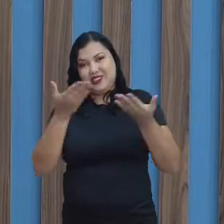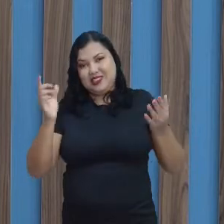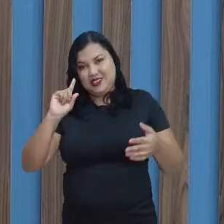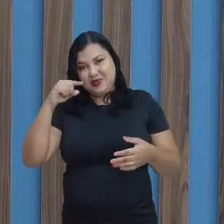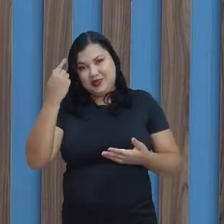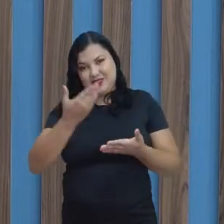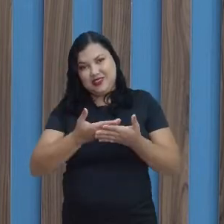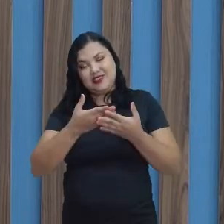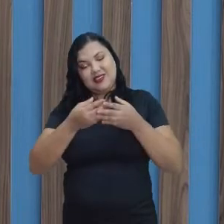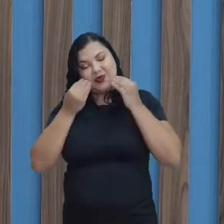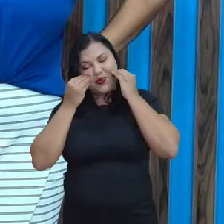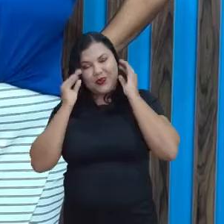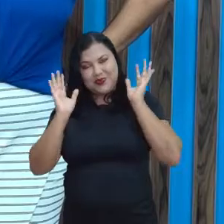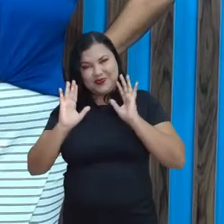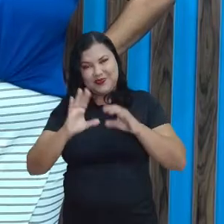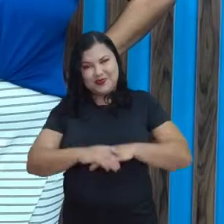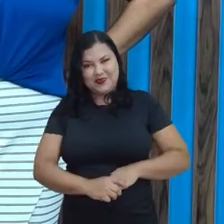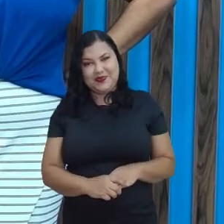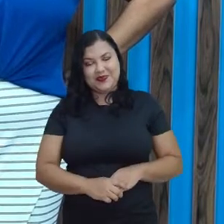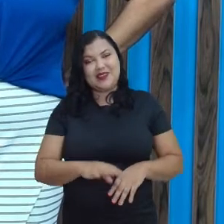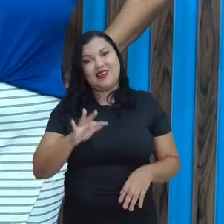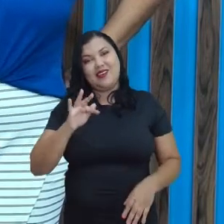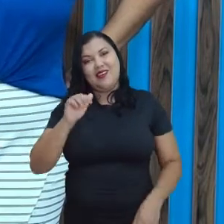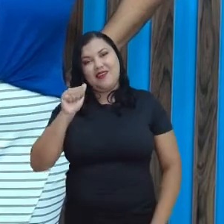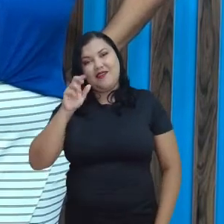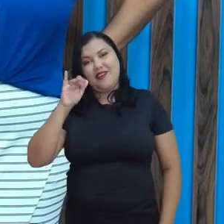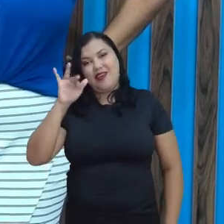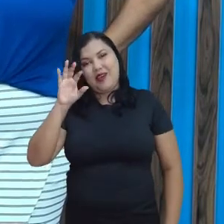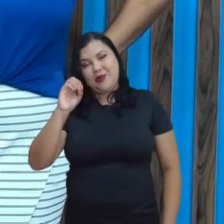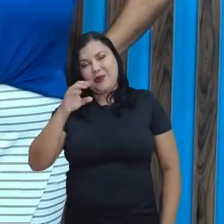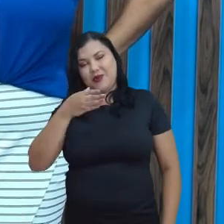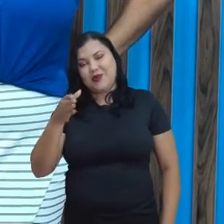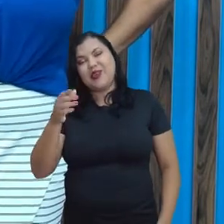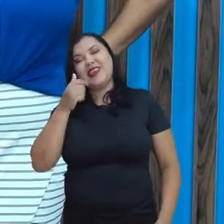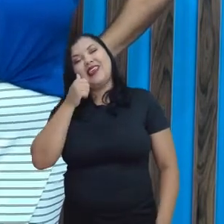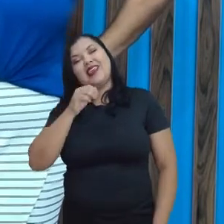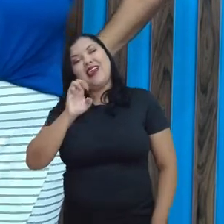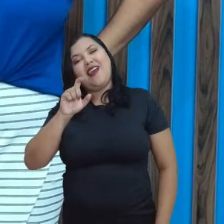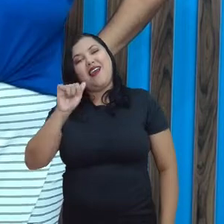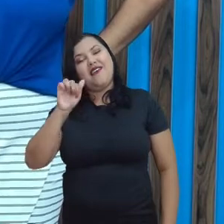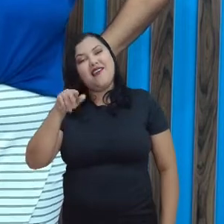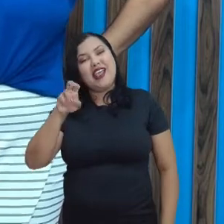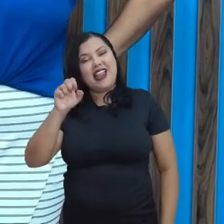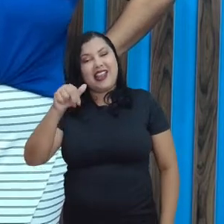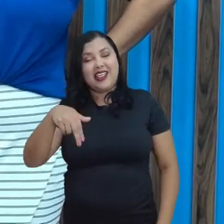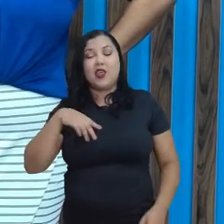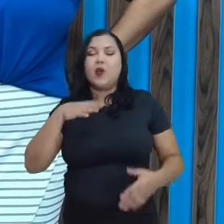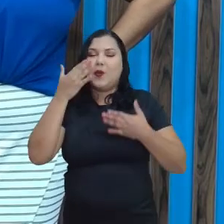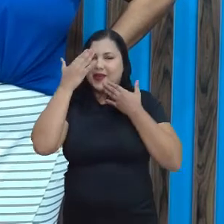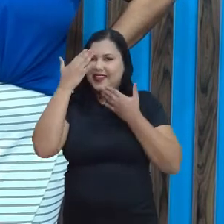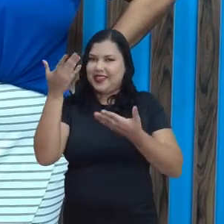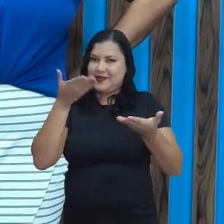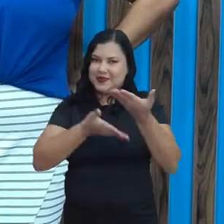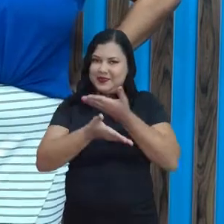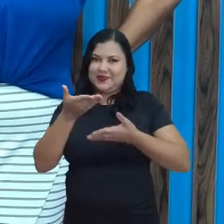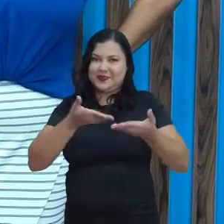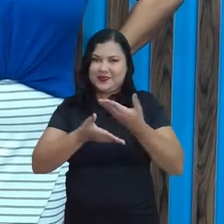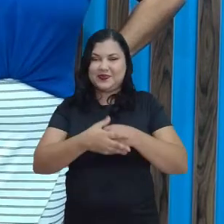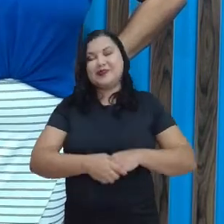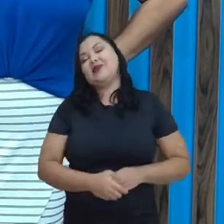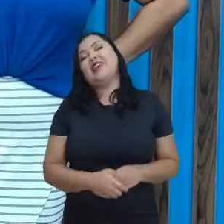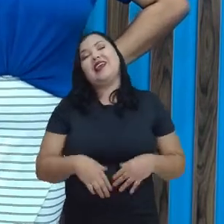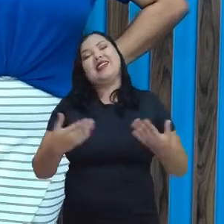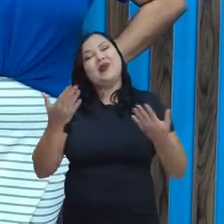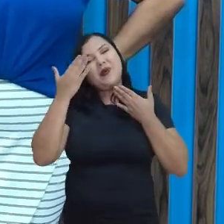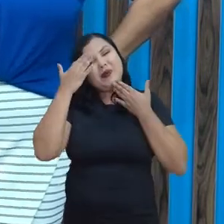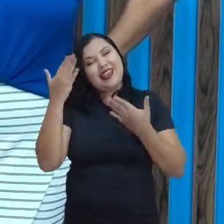próxima. Um beijão, pessoal. Fábio e Evelyn, obrigada pela presença. Eu espero que vocês tenham gostado da aula de hoje.